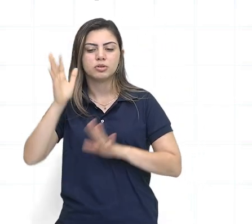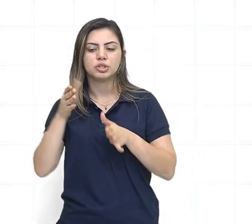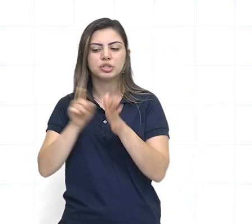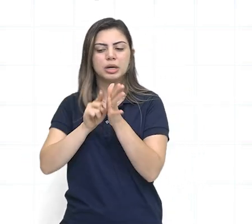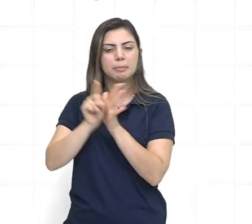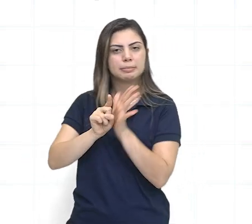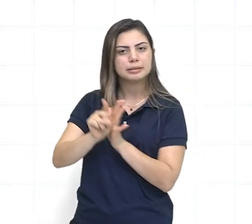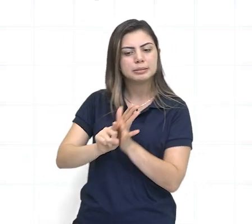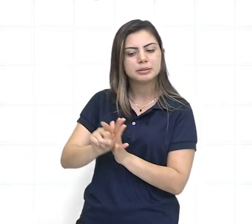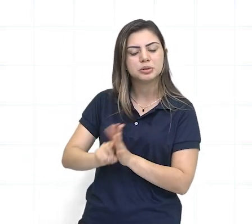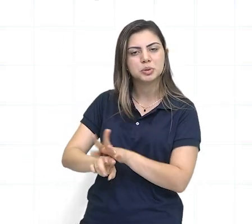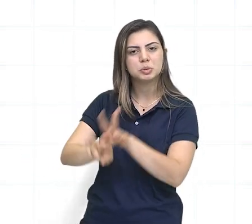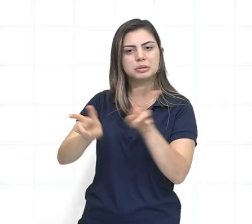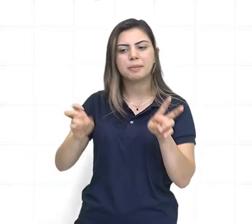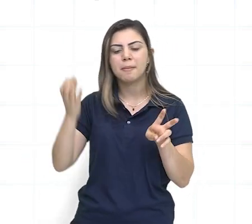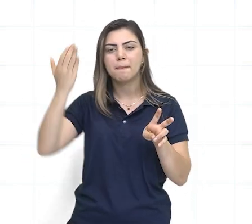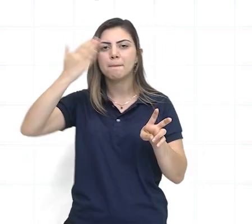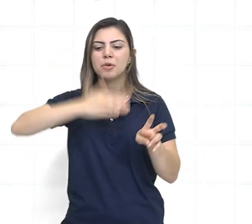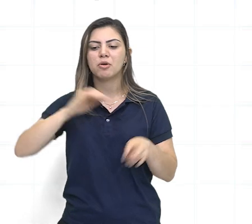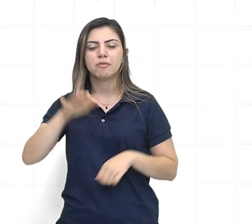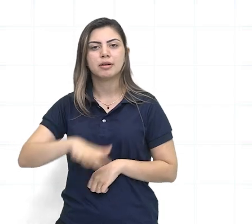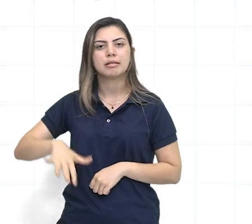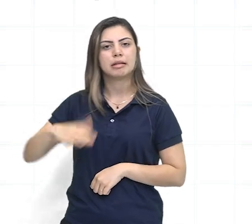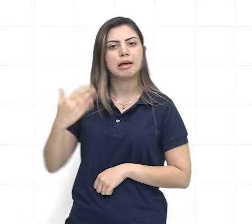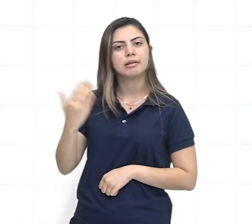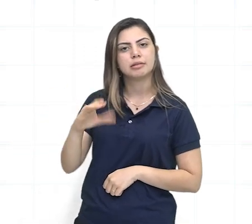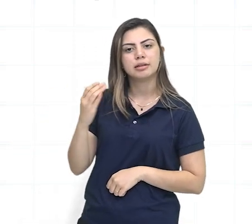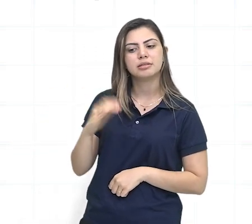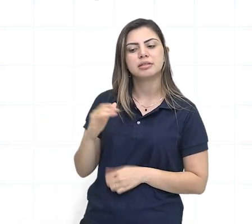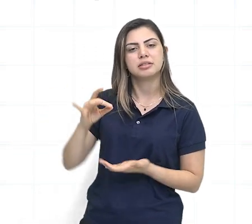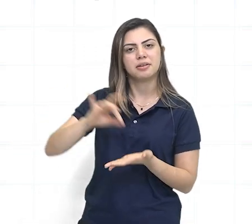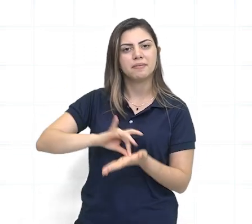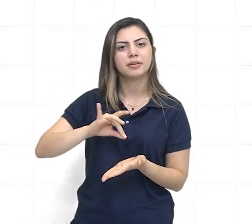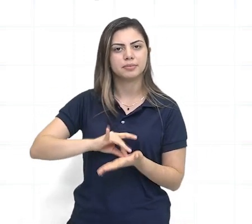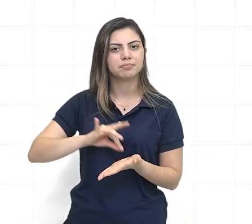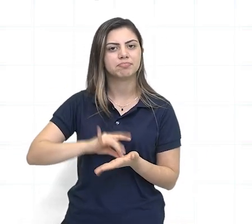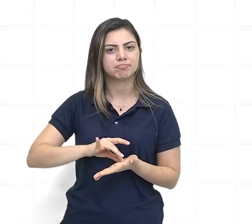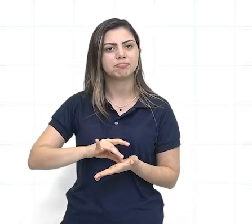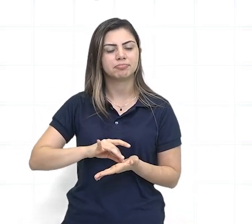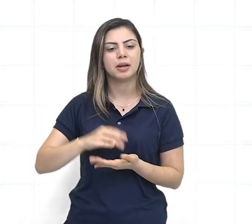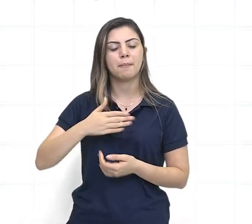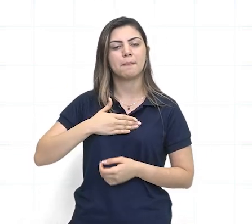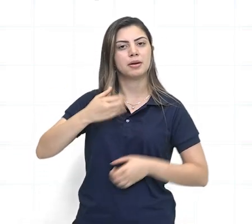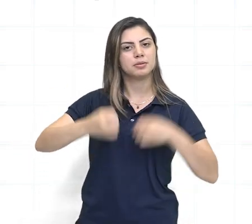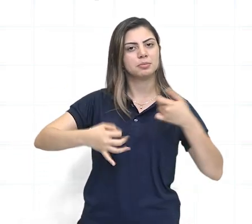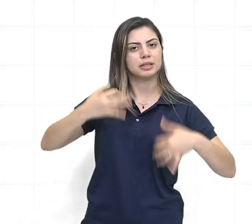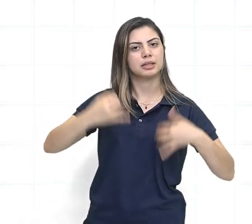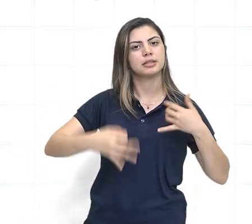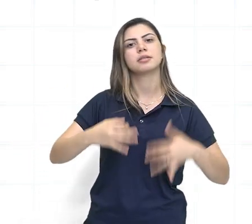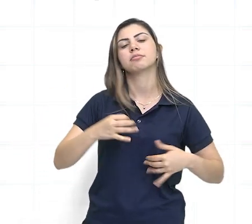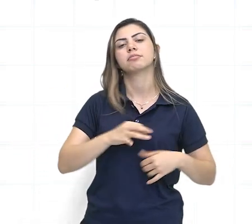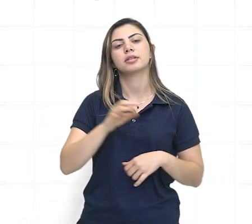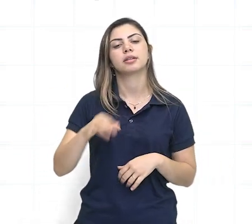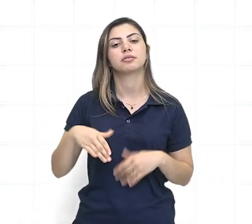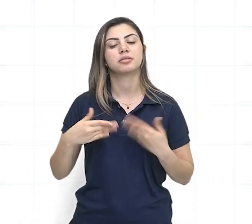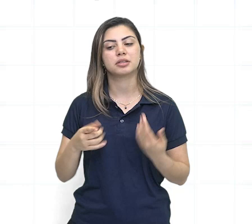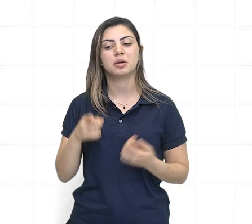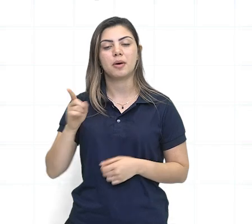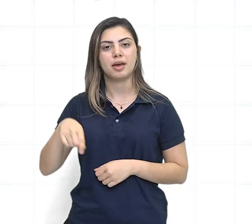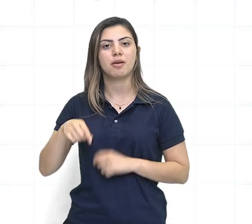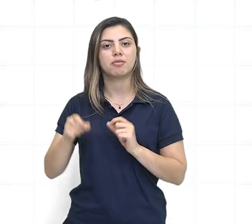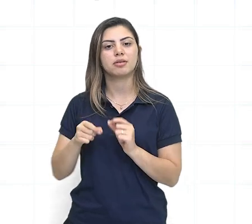essa pesquisa e comprovou cientificamente, né, o que você está falando ali. Então, esse é o argumento